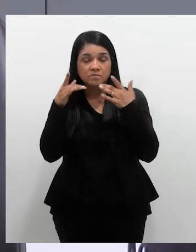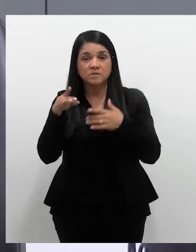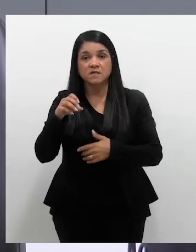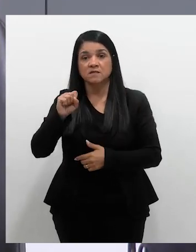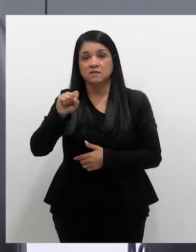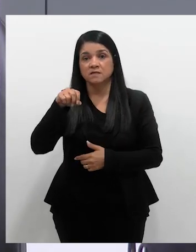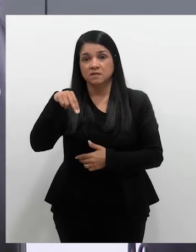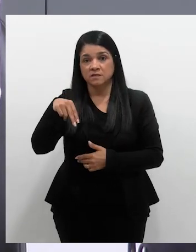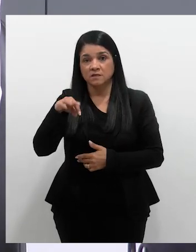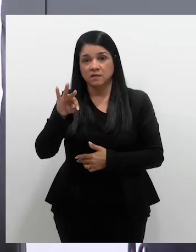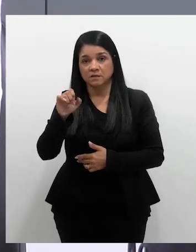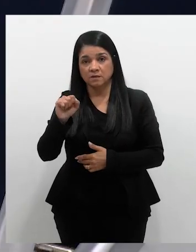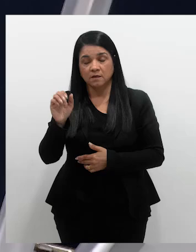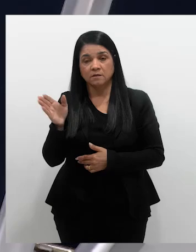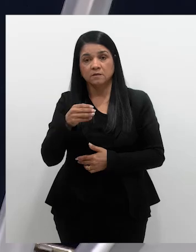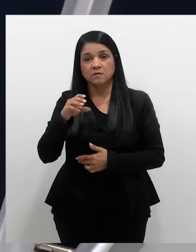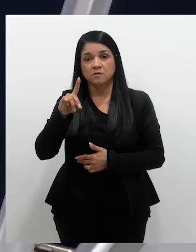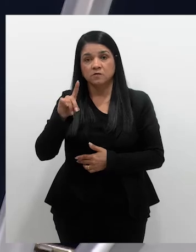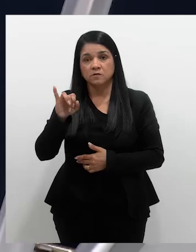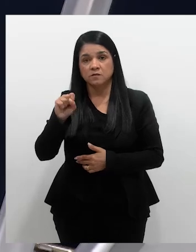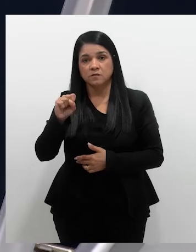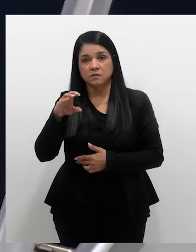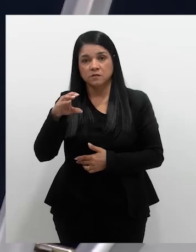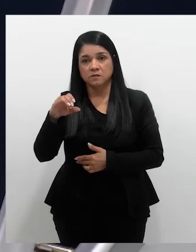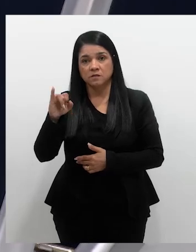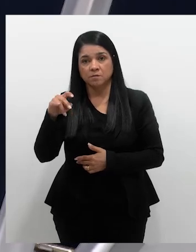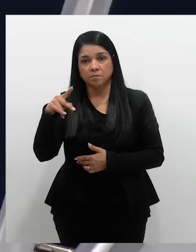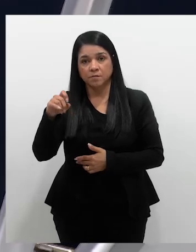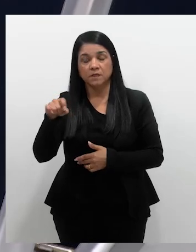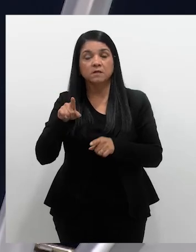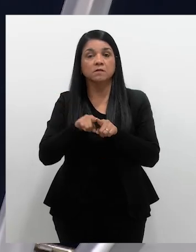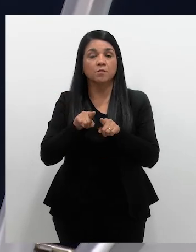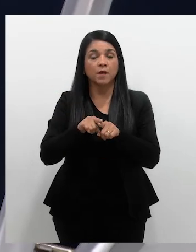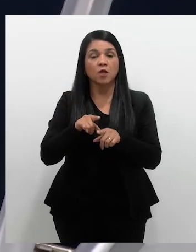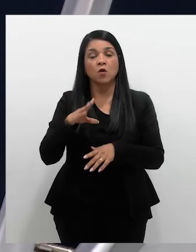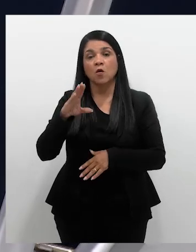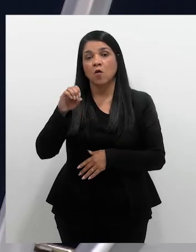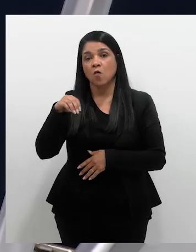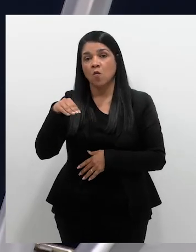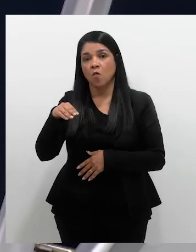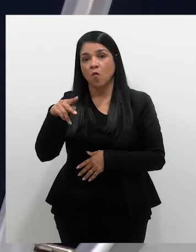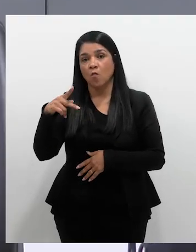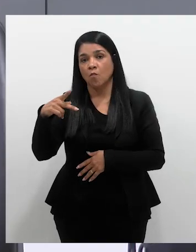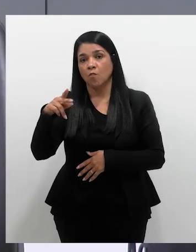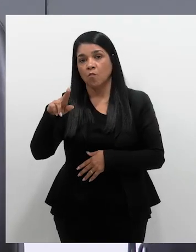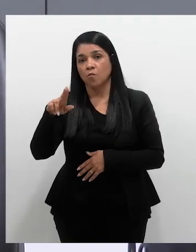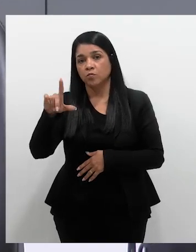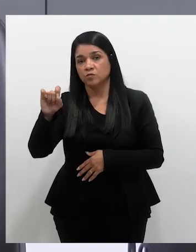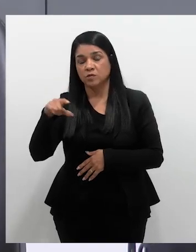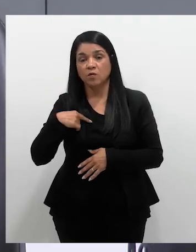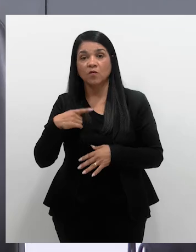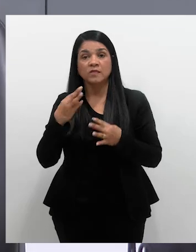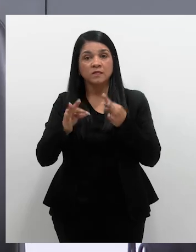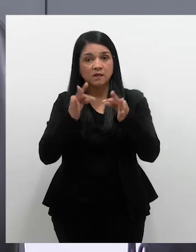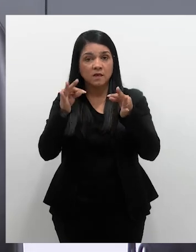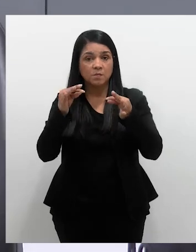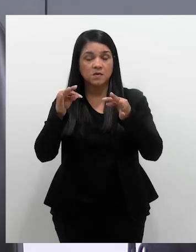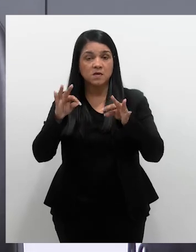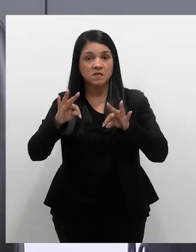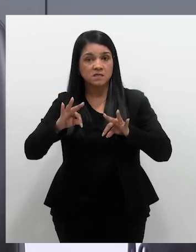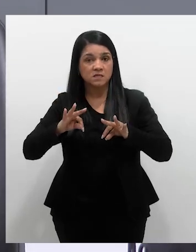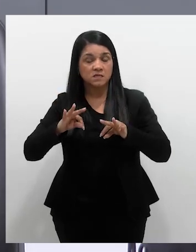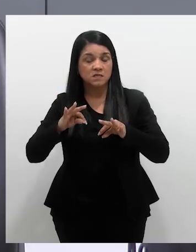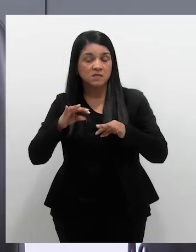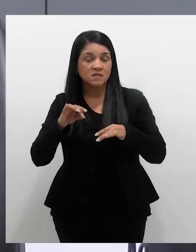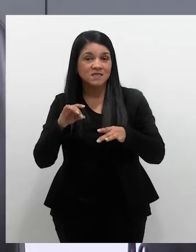Santa Disciplina, Compulsão, Na Cama com Tarantino, Terapia Sexual, um ato de